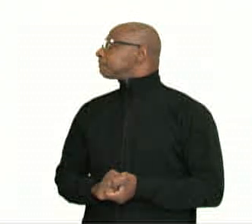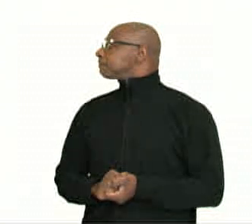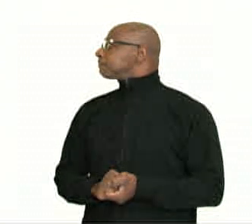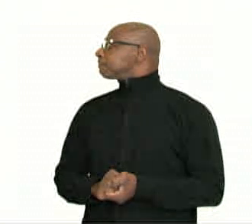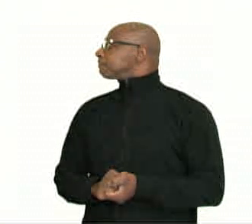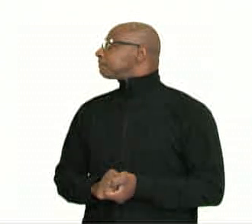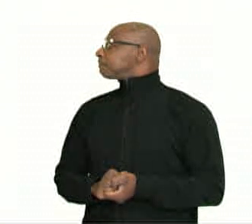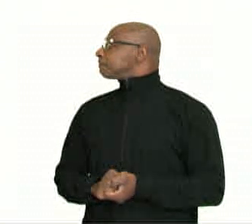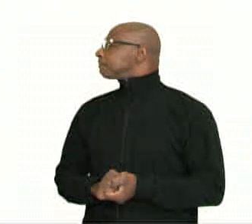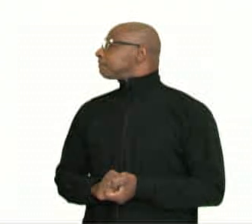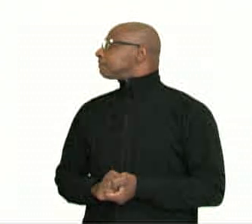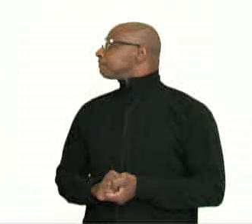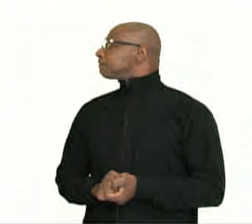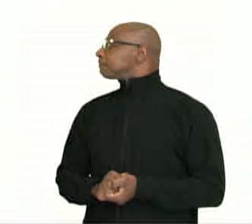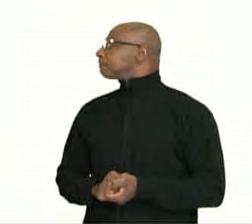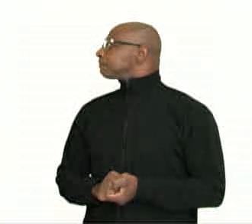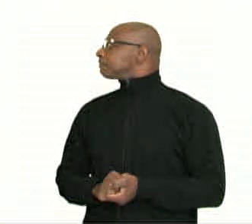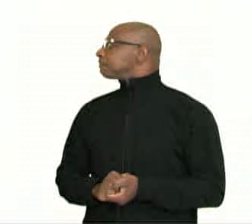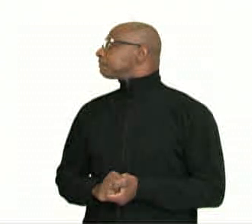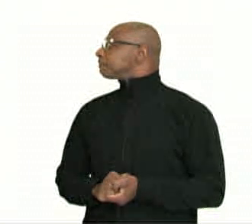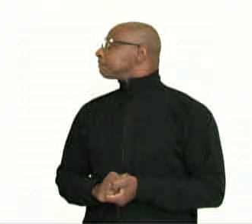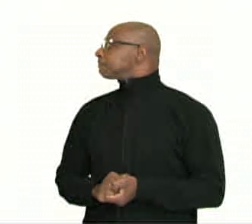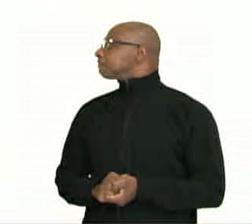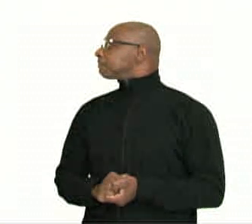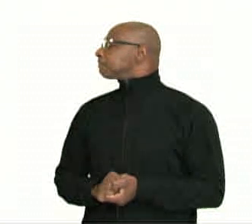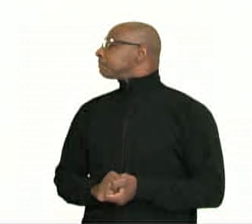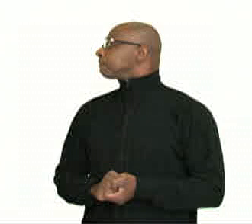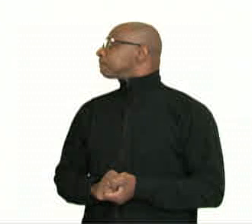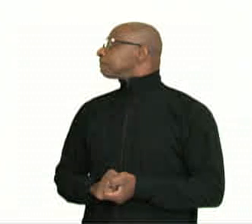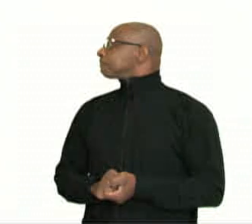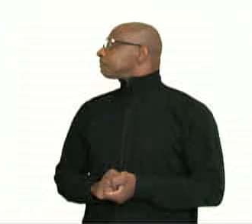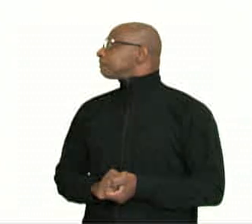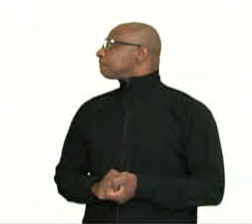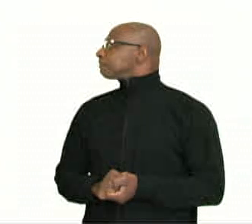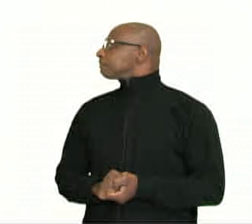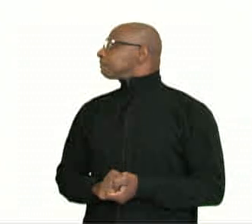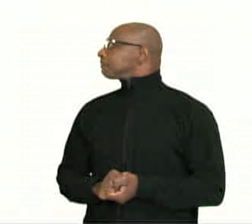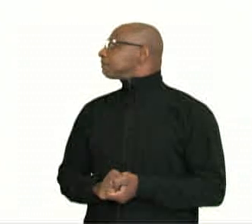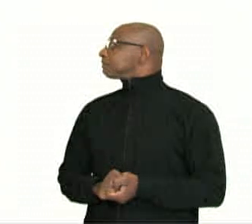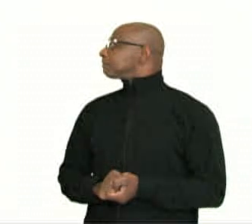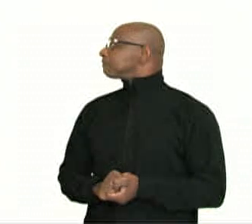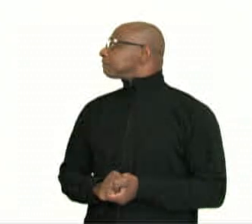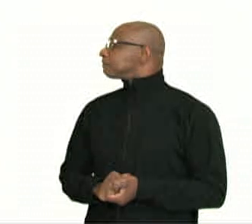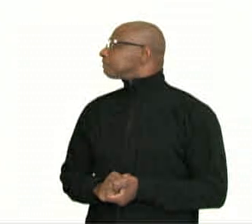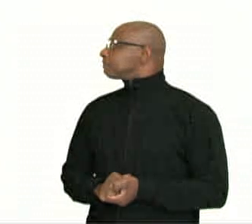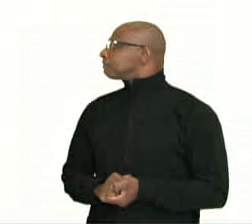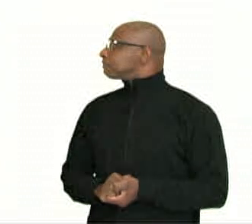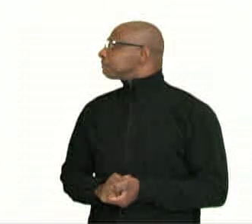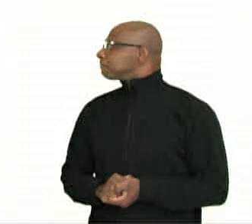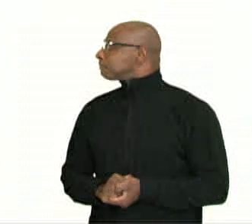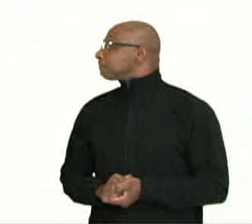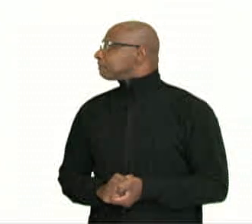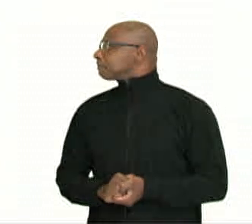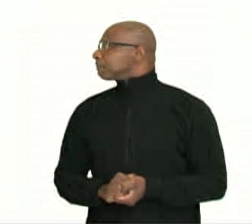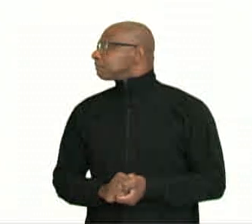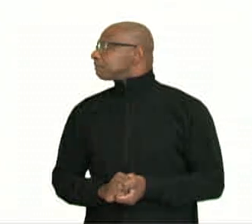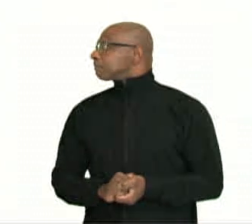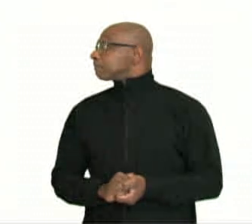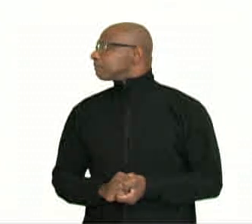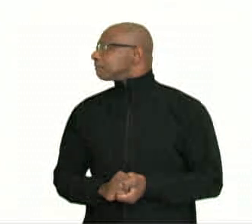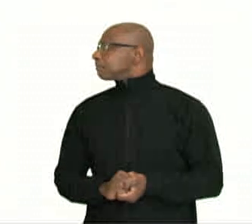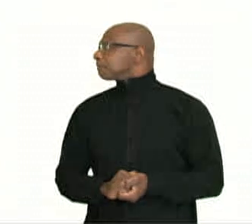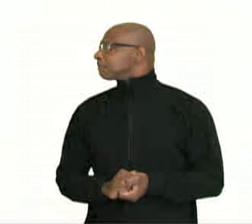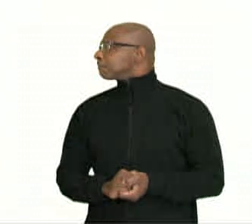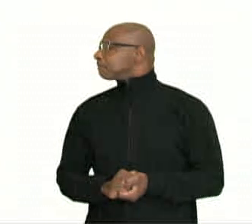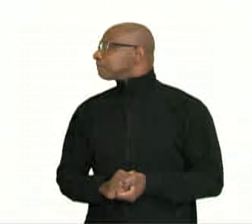often considered to be influencers. The content they post often consists of vlogging, gaming,